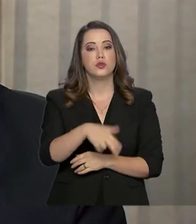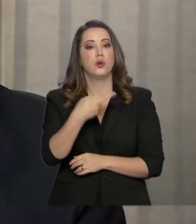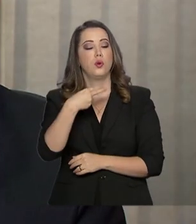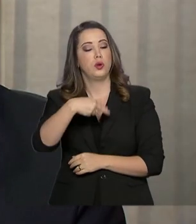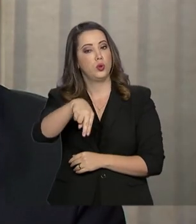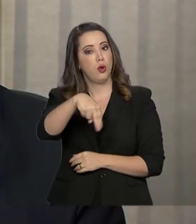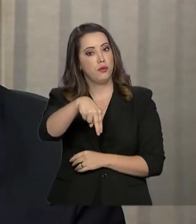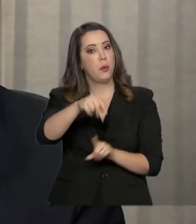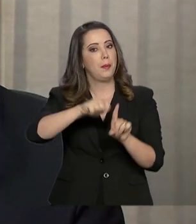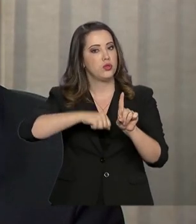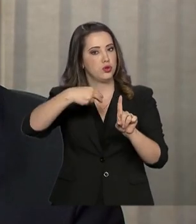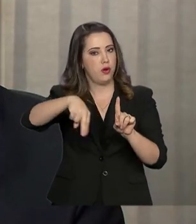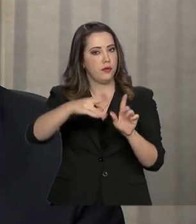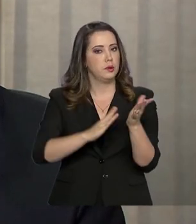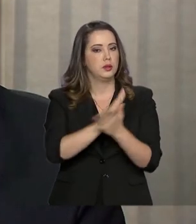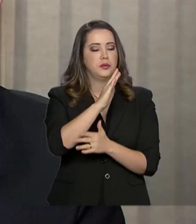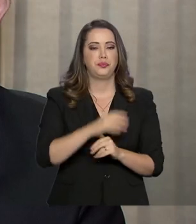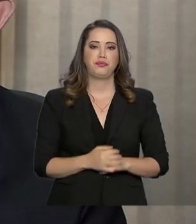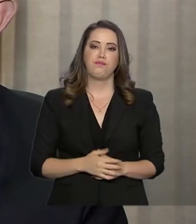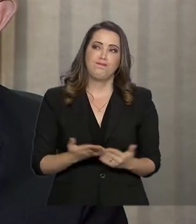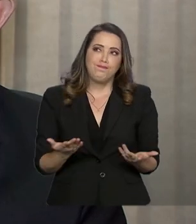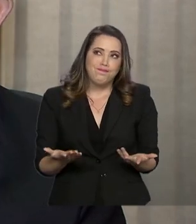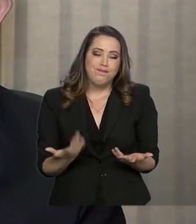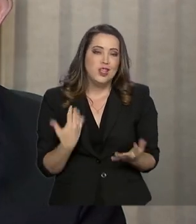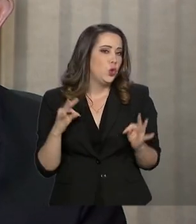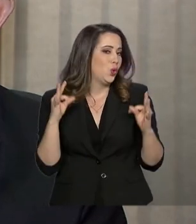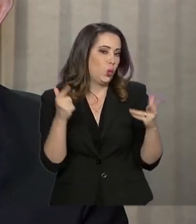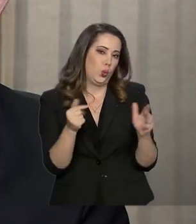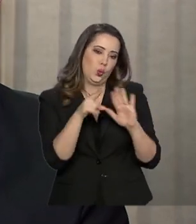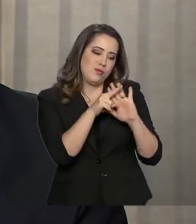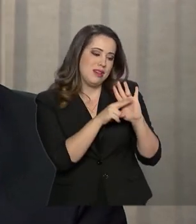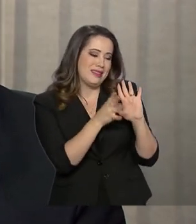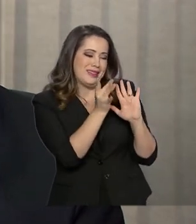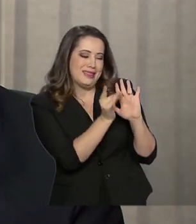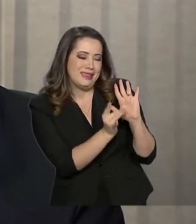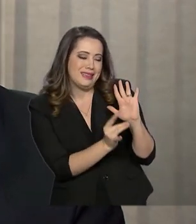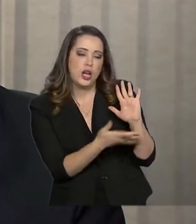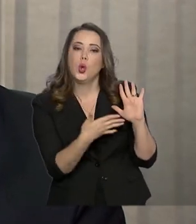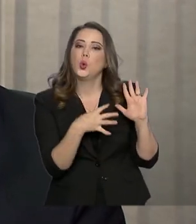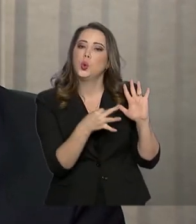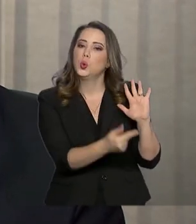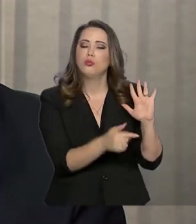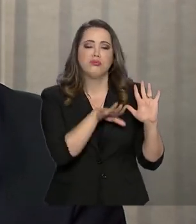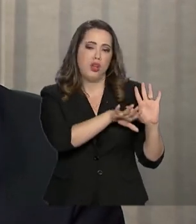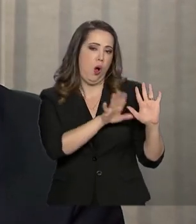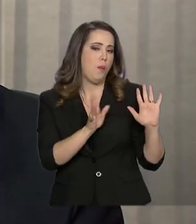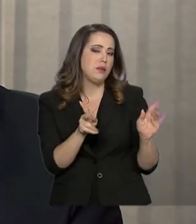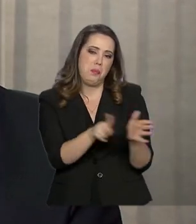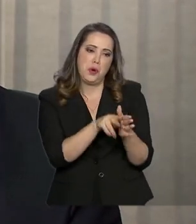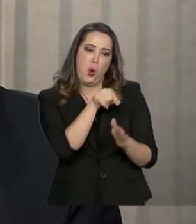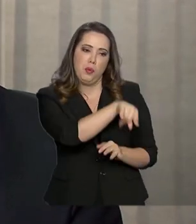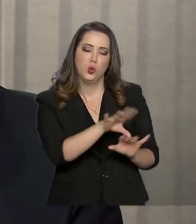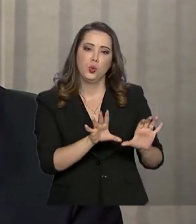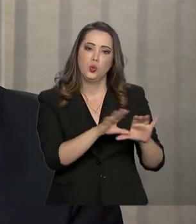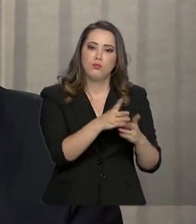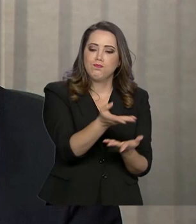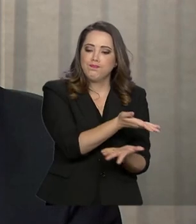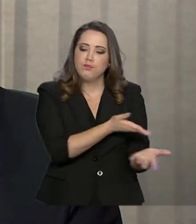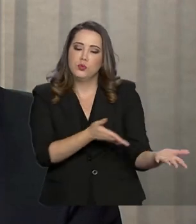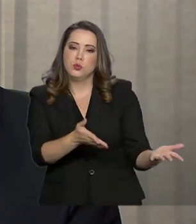Não é exatamente a integralidade do projeto que nós encaminhamos, mas isso faz parte do jogo parlamentar, do jogo democrático.